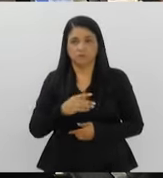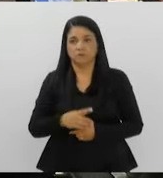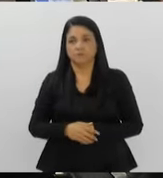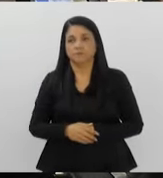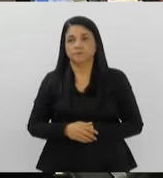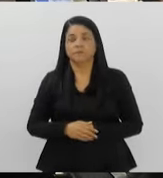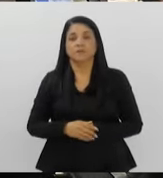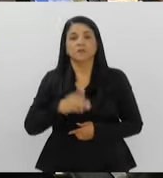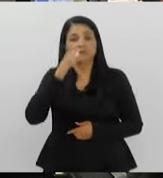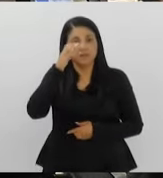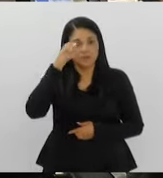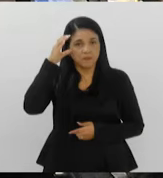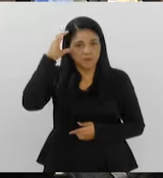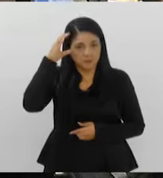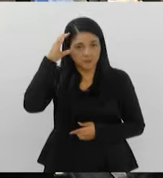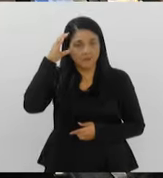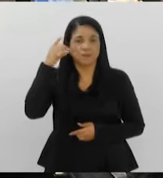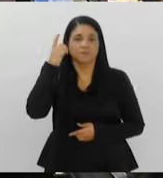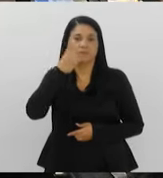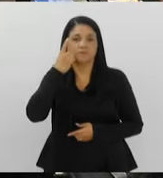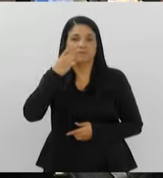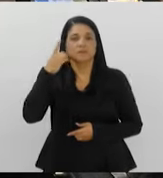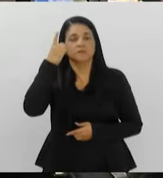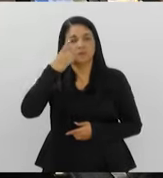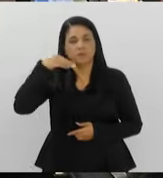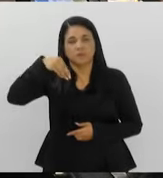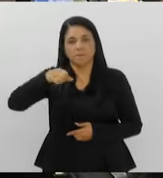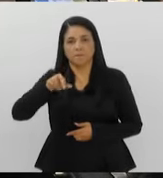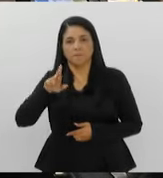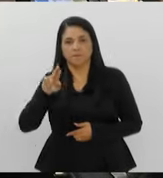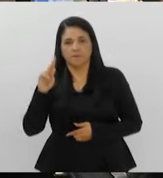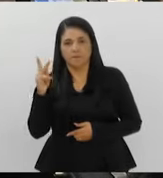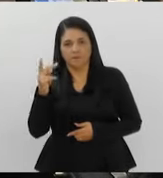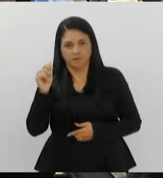Deputada Célia Jordão, deputada Marta Rocha.